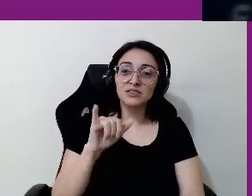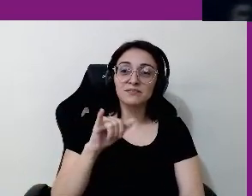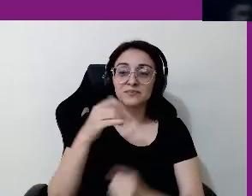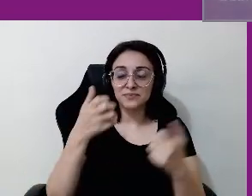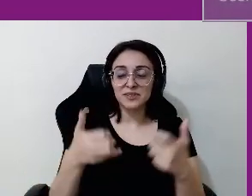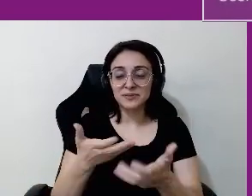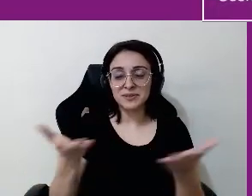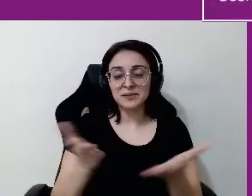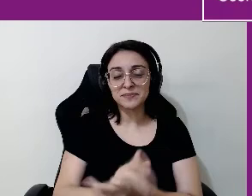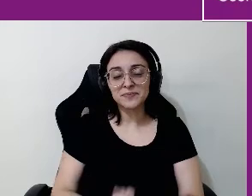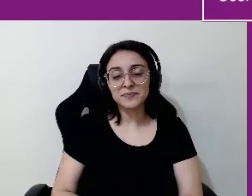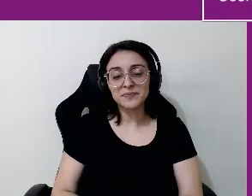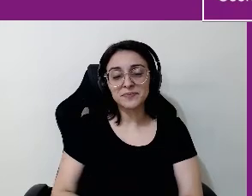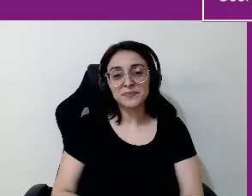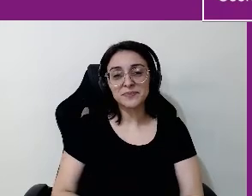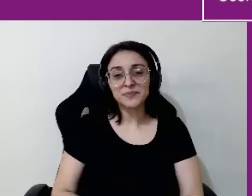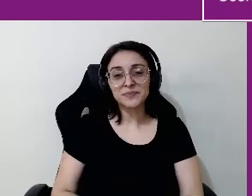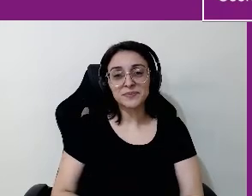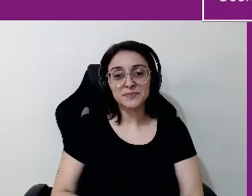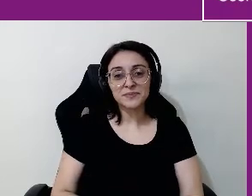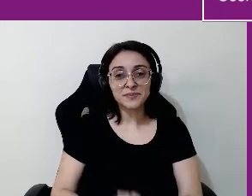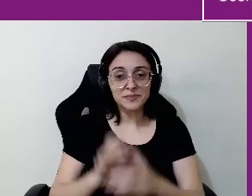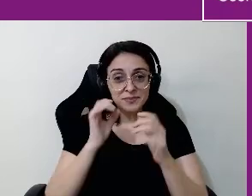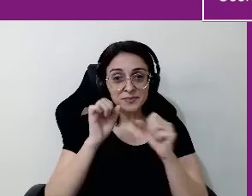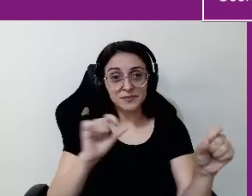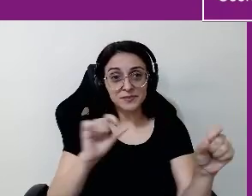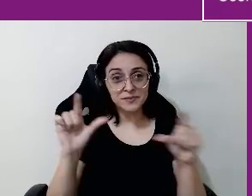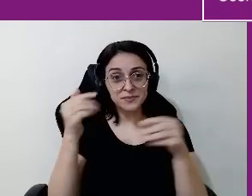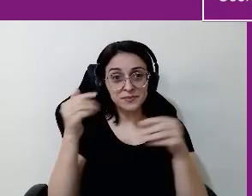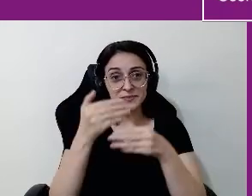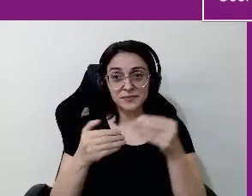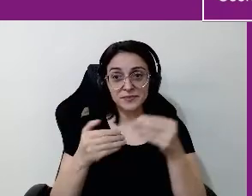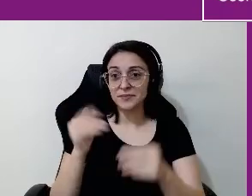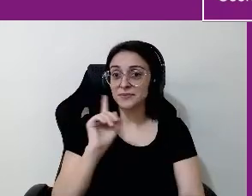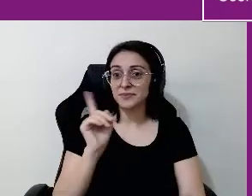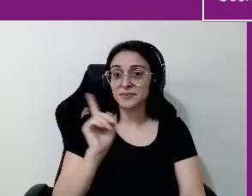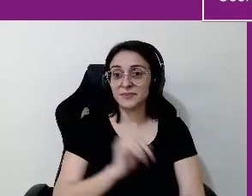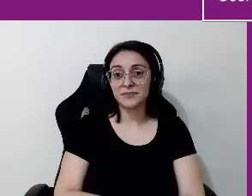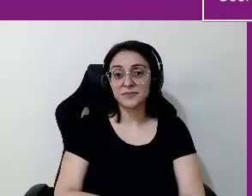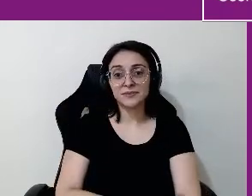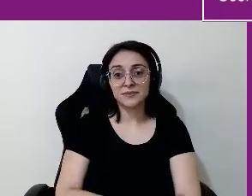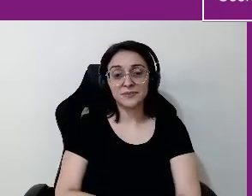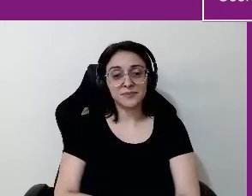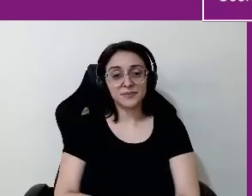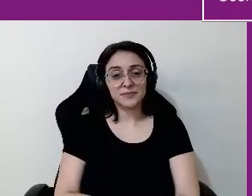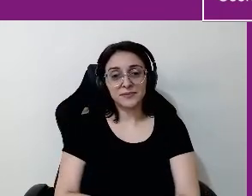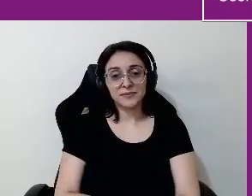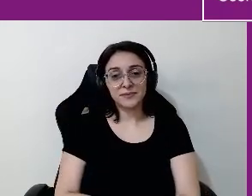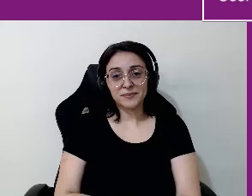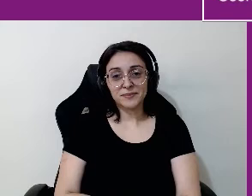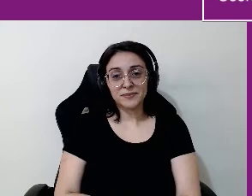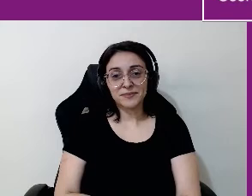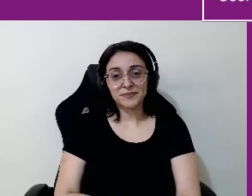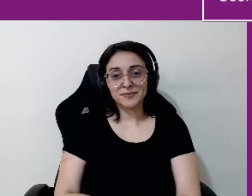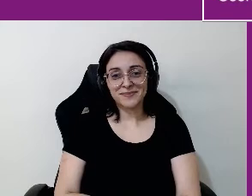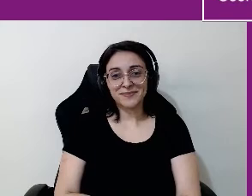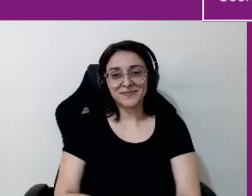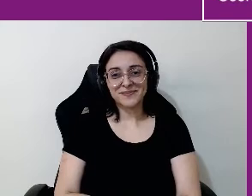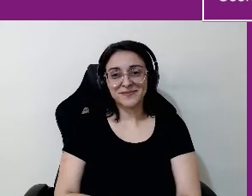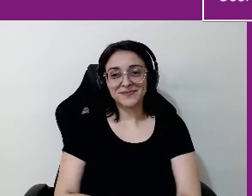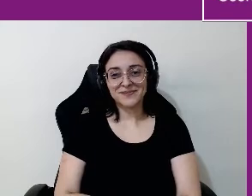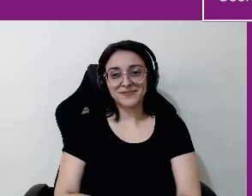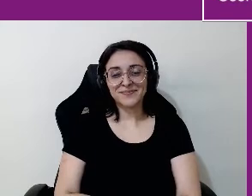sua. Vocês estão vendo minha tela? Não.